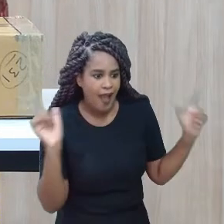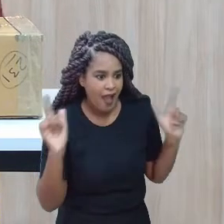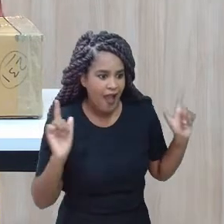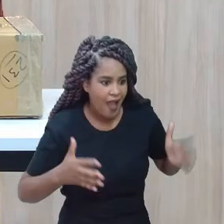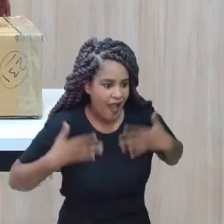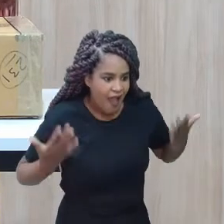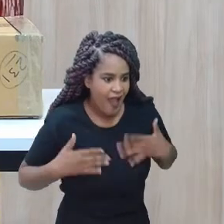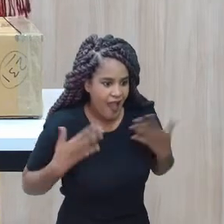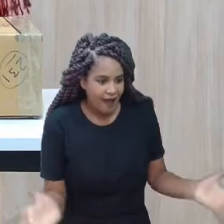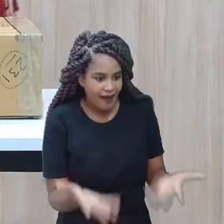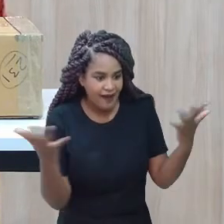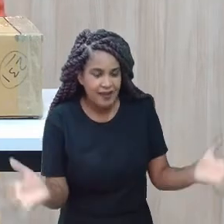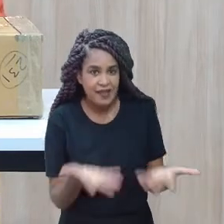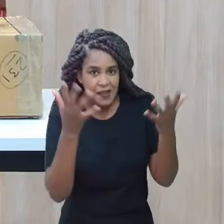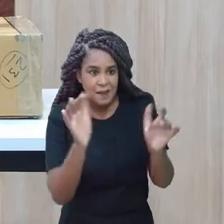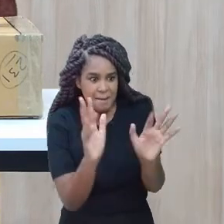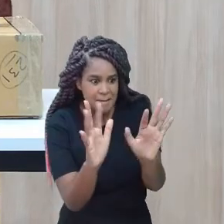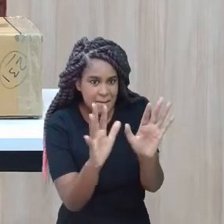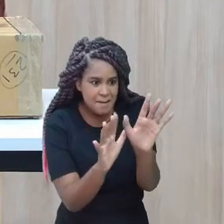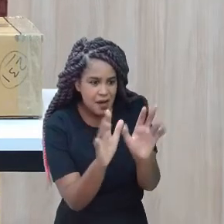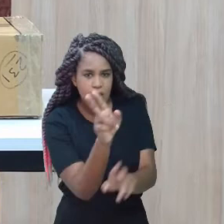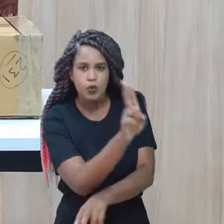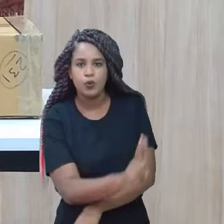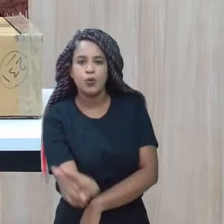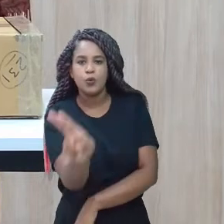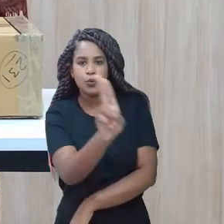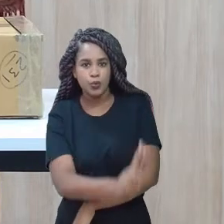colocando os dedos, fazendo animaizinhos com o dedo